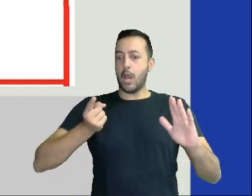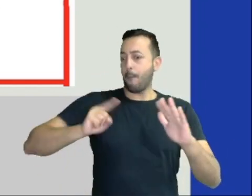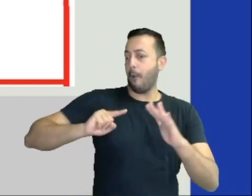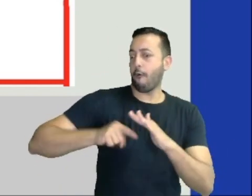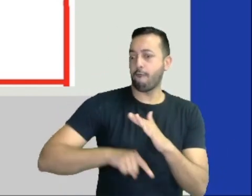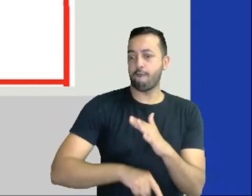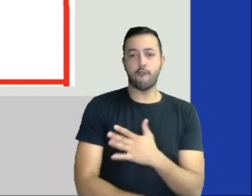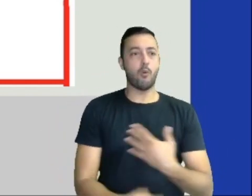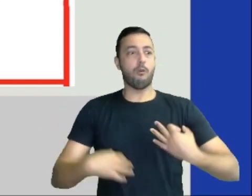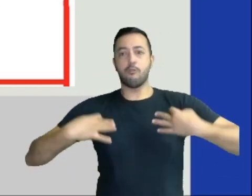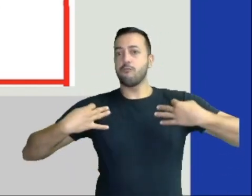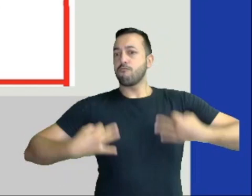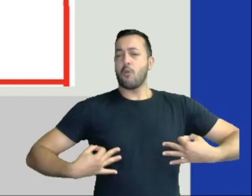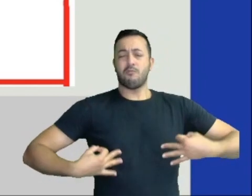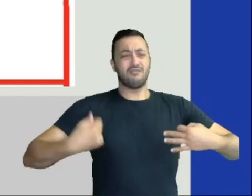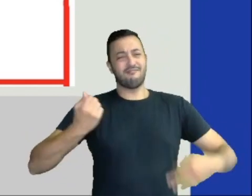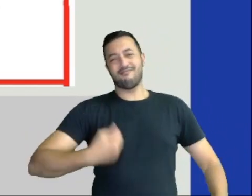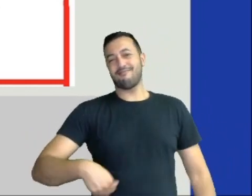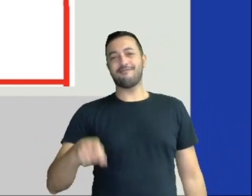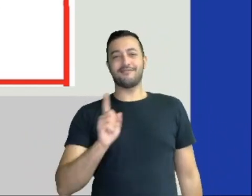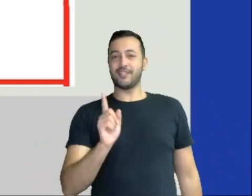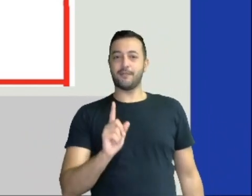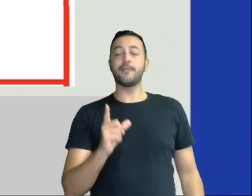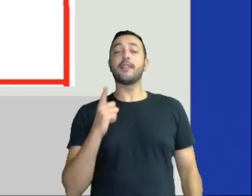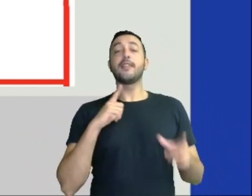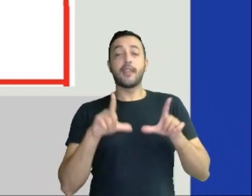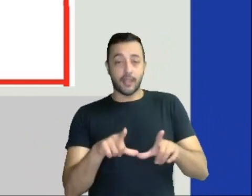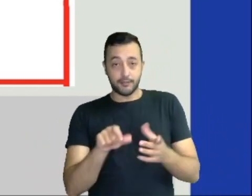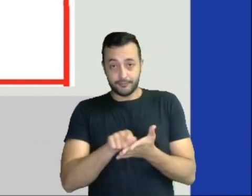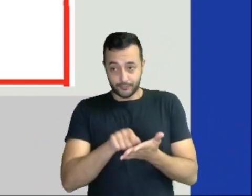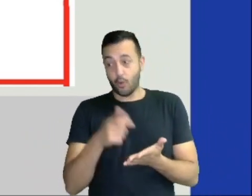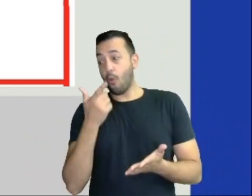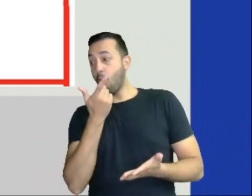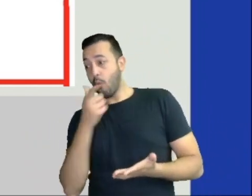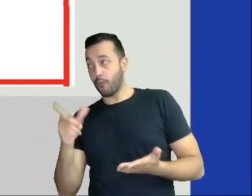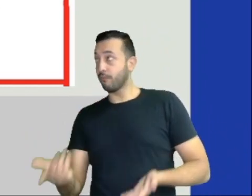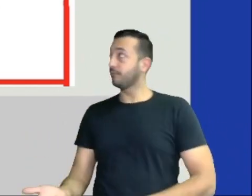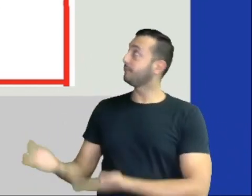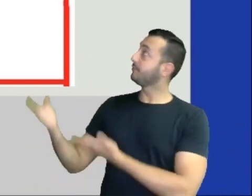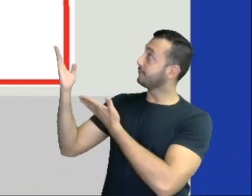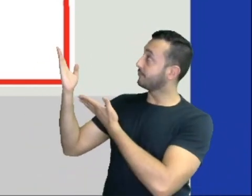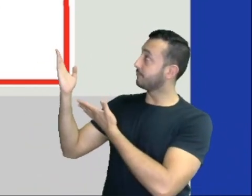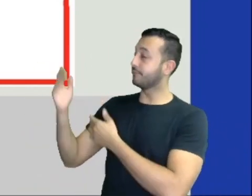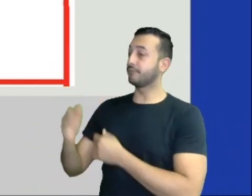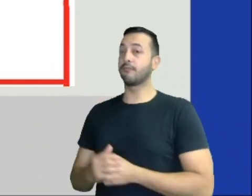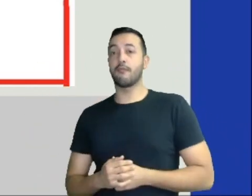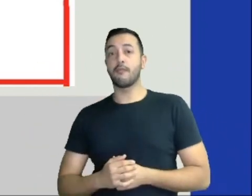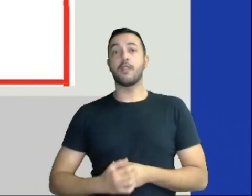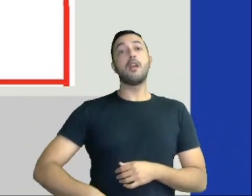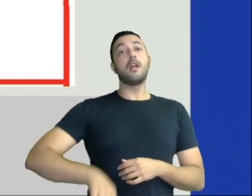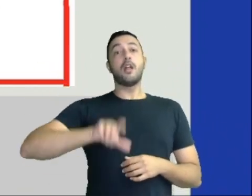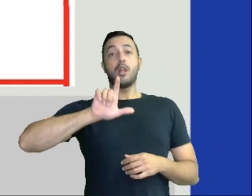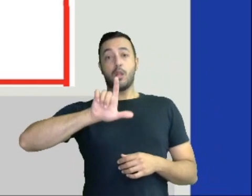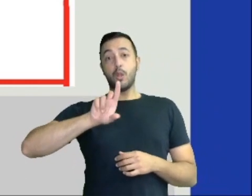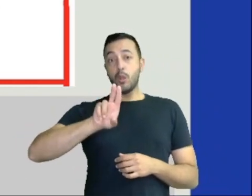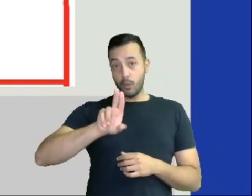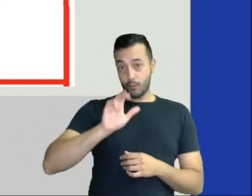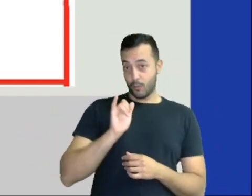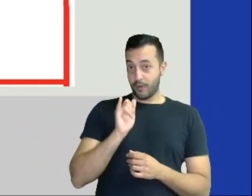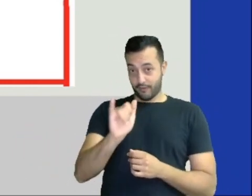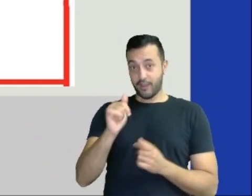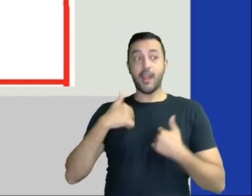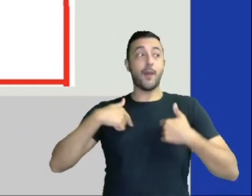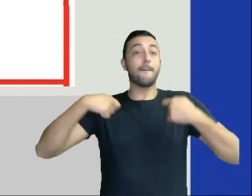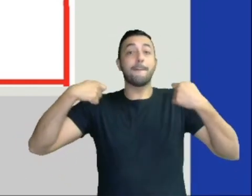muita formalidade temos aqui um bilhete outro bilhete um precisei